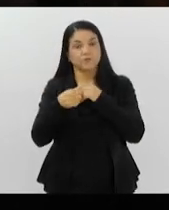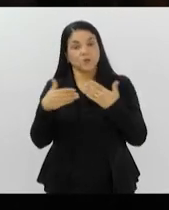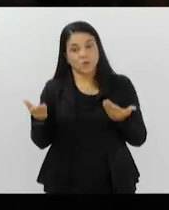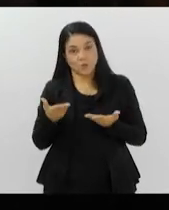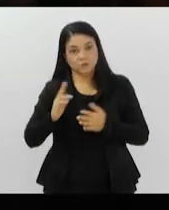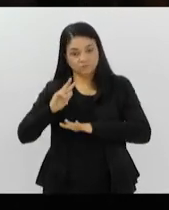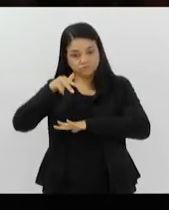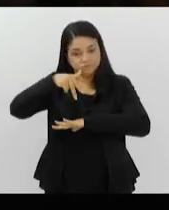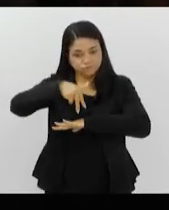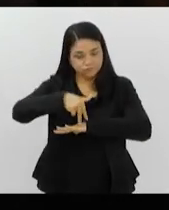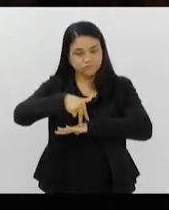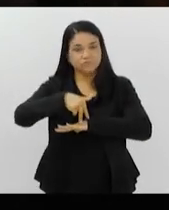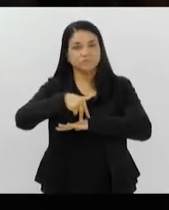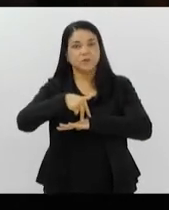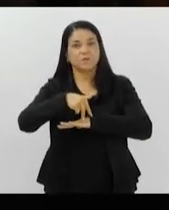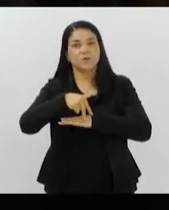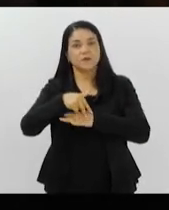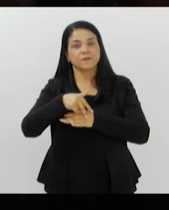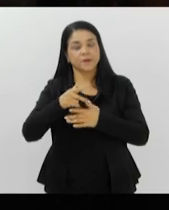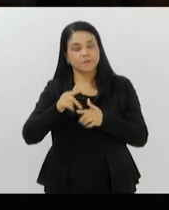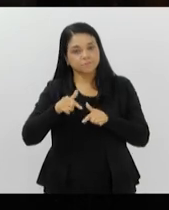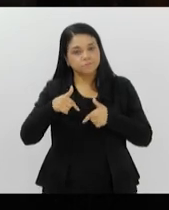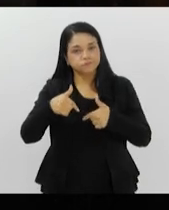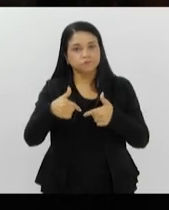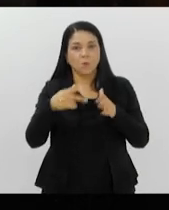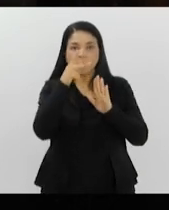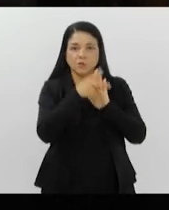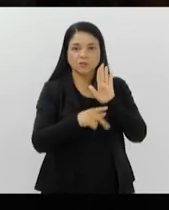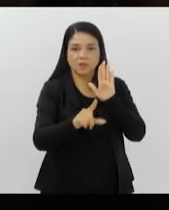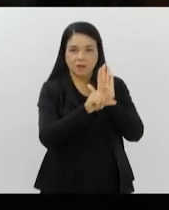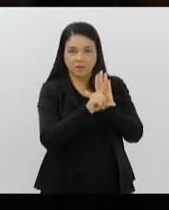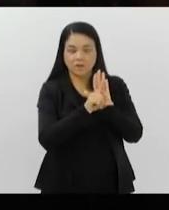exatamente a entrada nesse projeto de lei